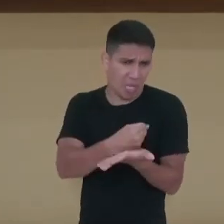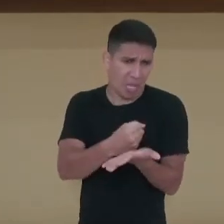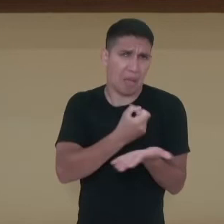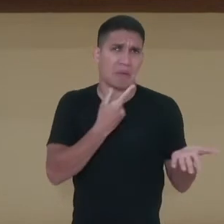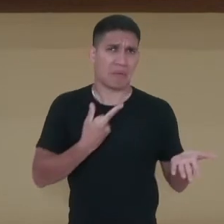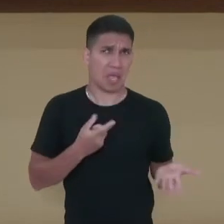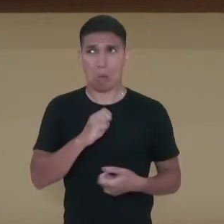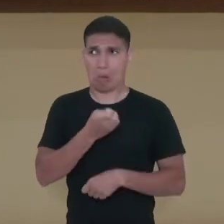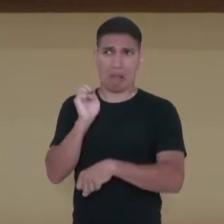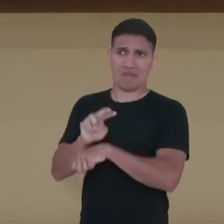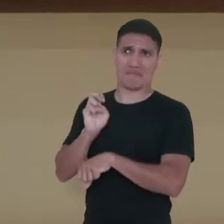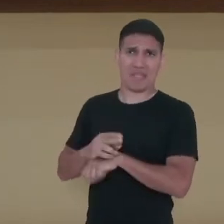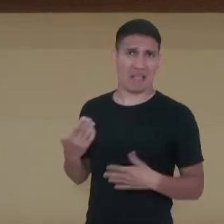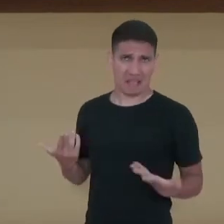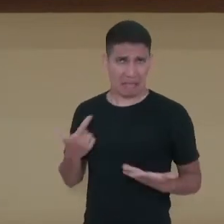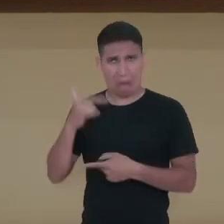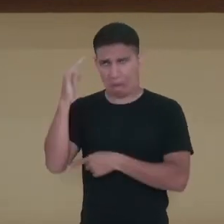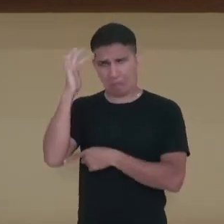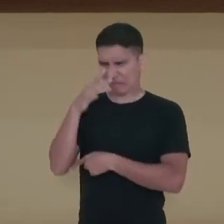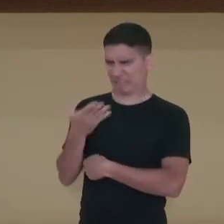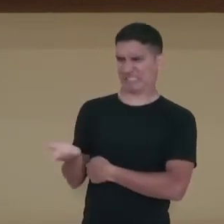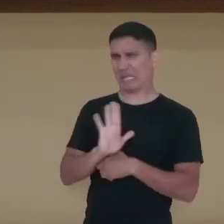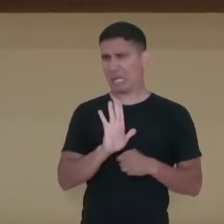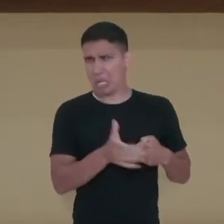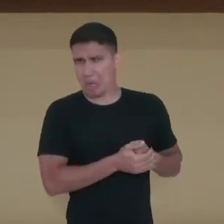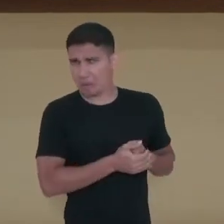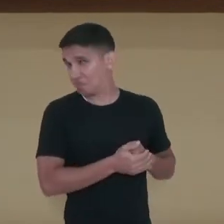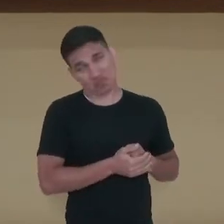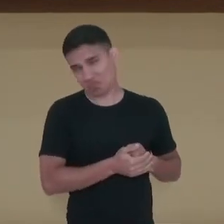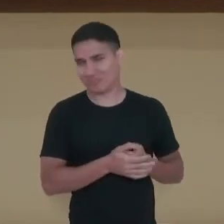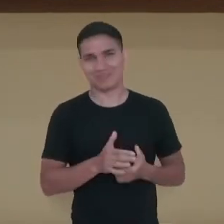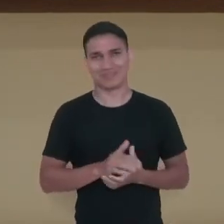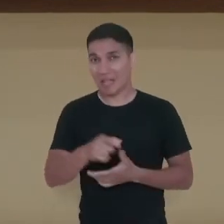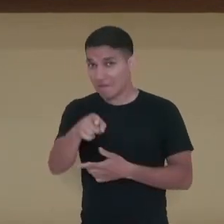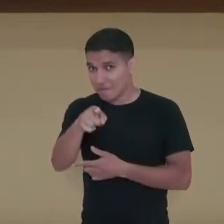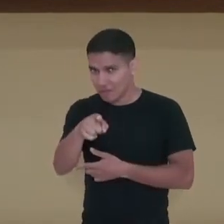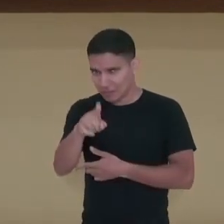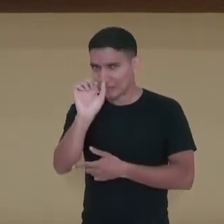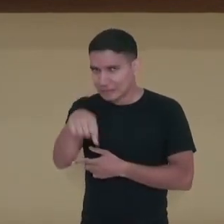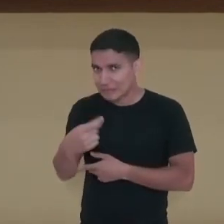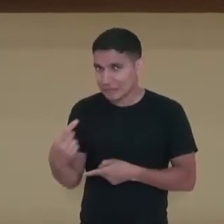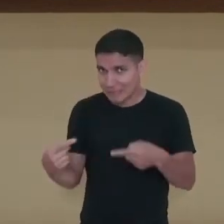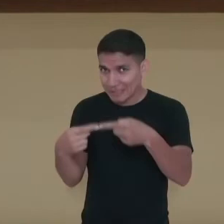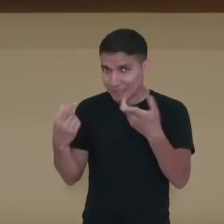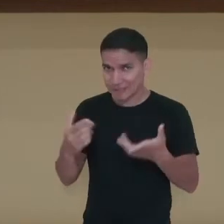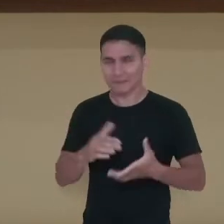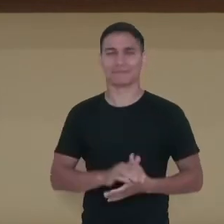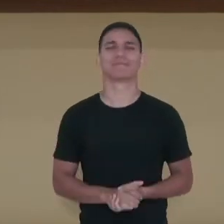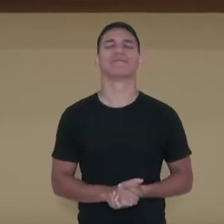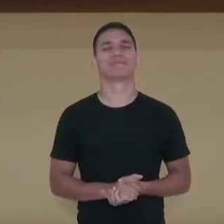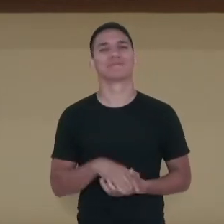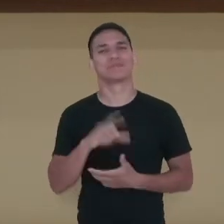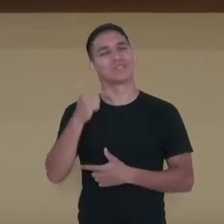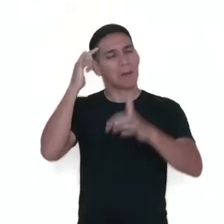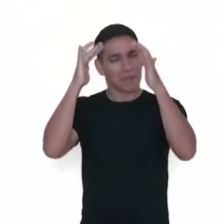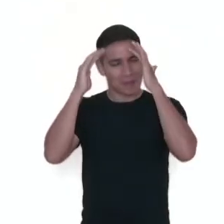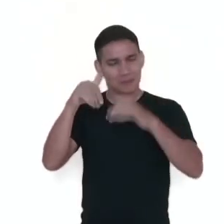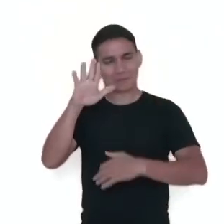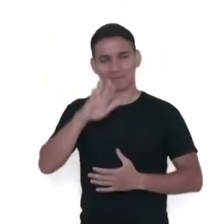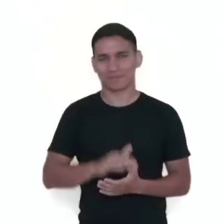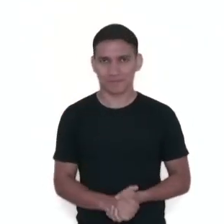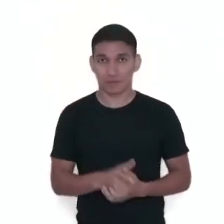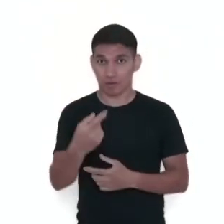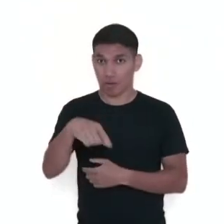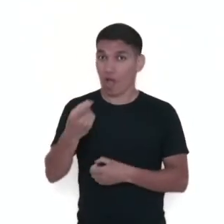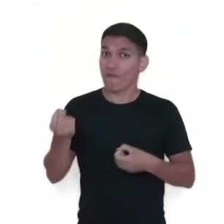um veneno. Eu não tinha pensado em escondido. E você, tinha? Vamos pensar um pouquinho. Você